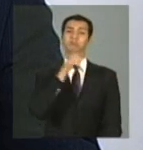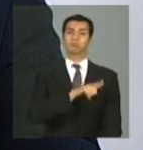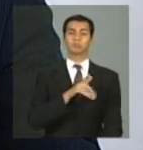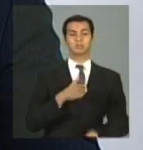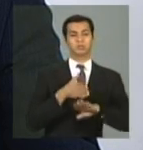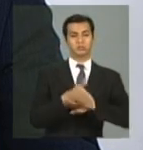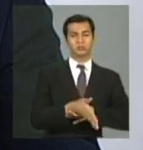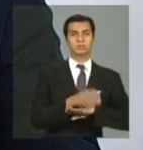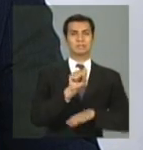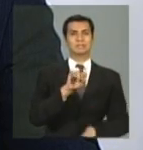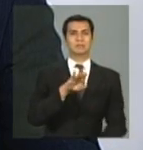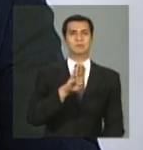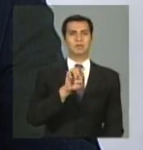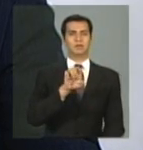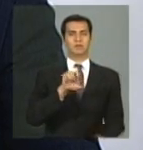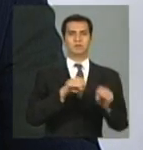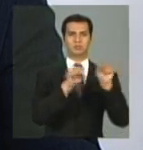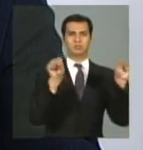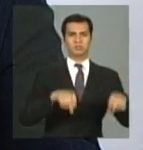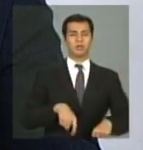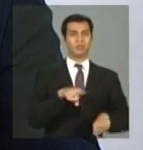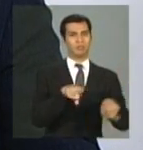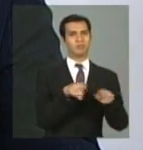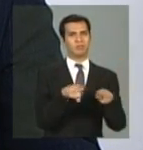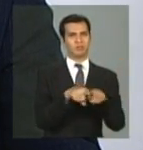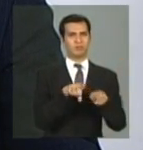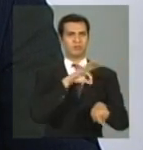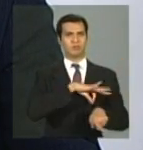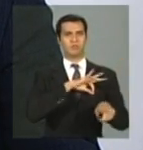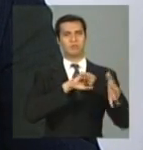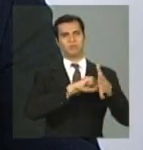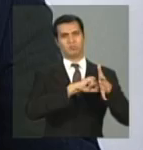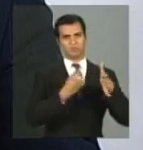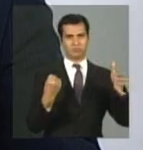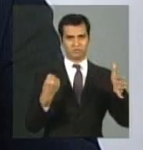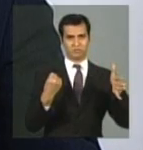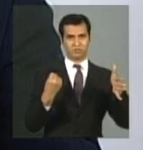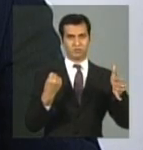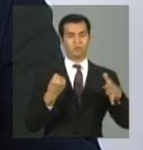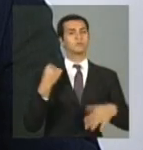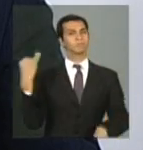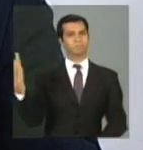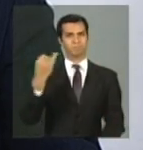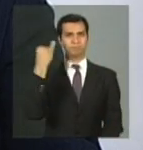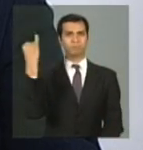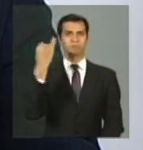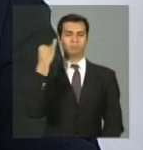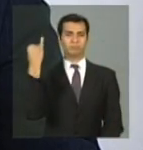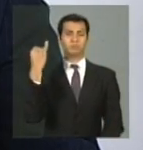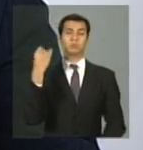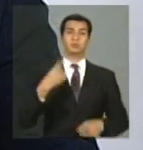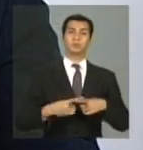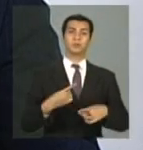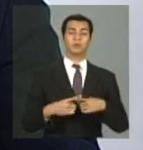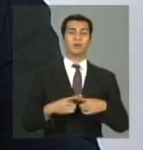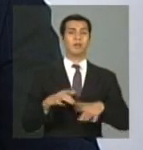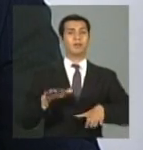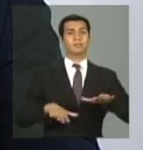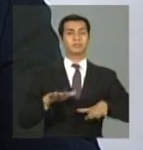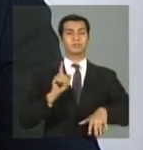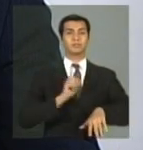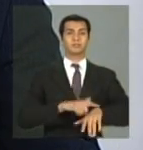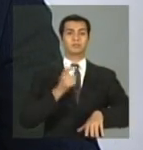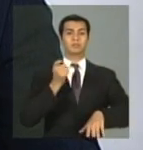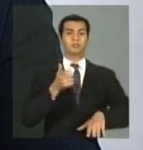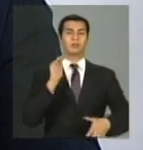de administração dos benefícios, para que também desbloqueie. Isso é essencial porque pode não dar tempo daqui